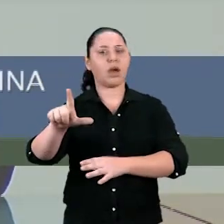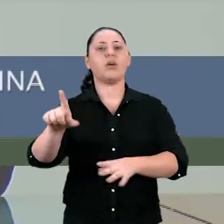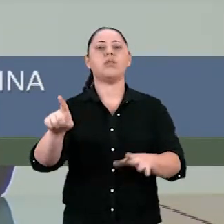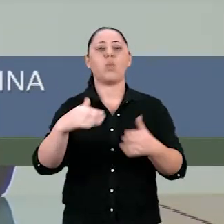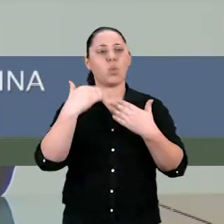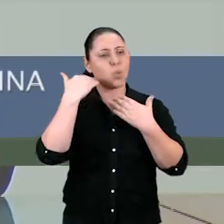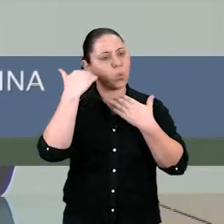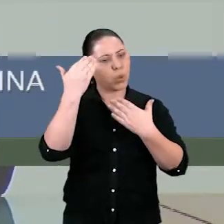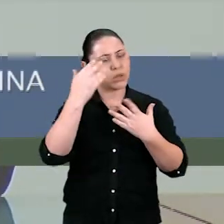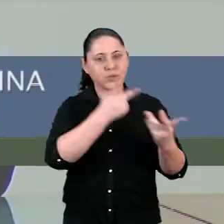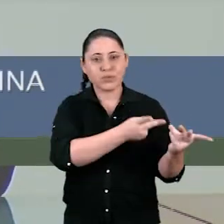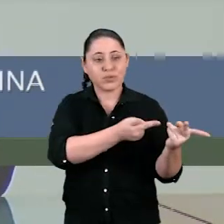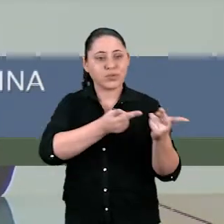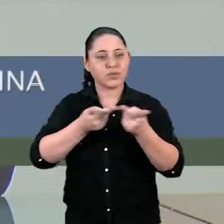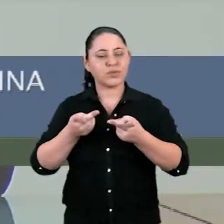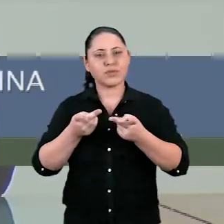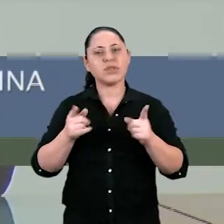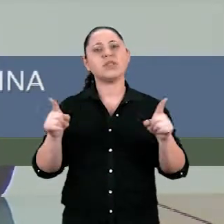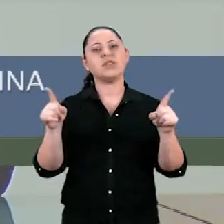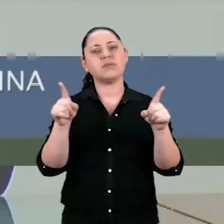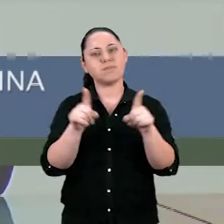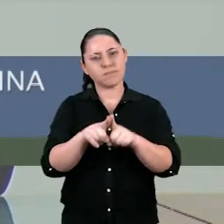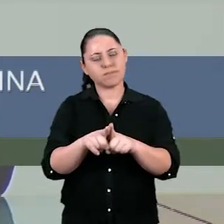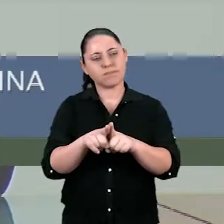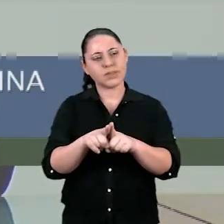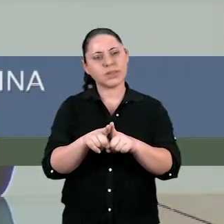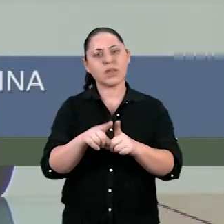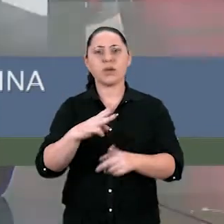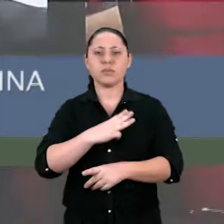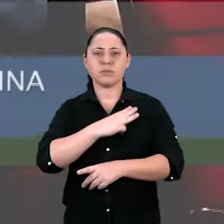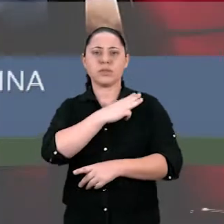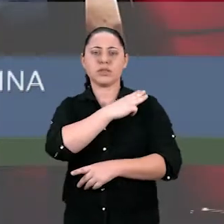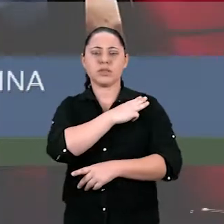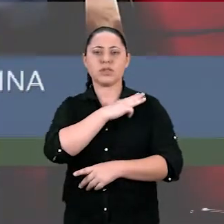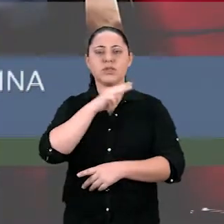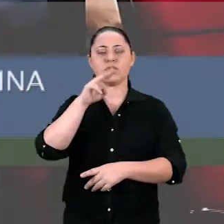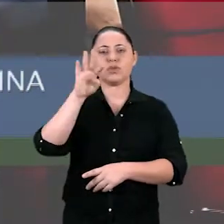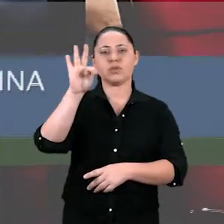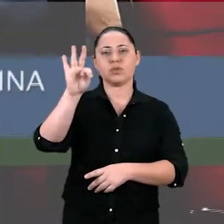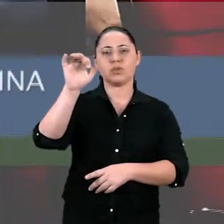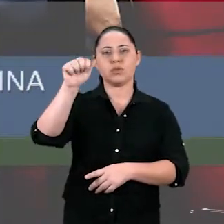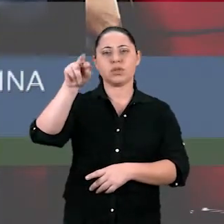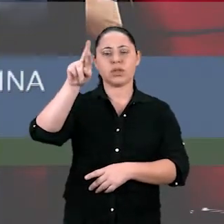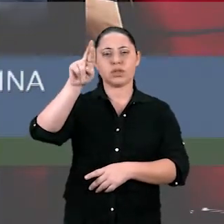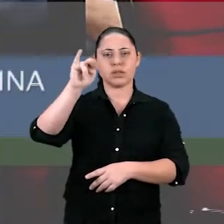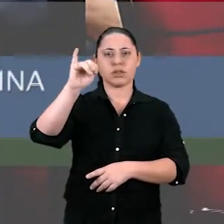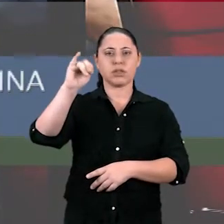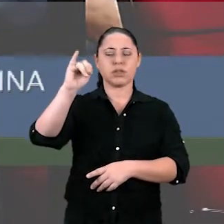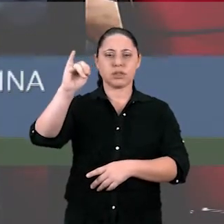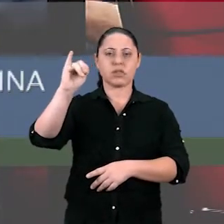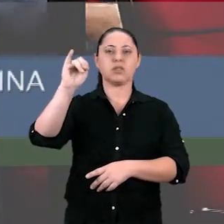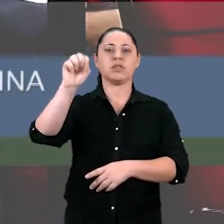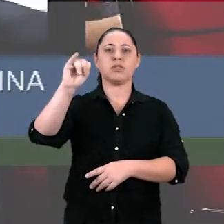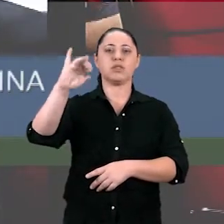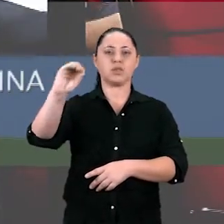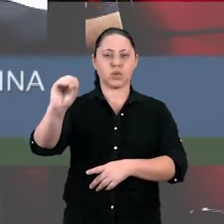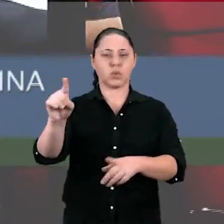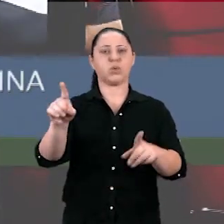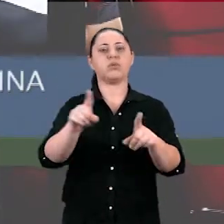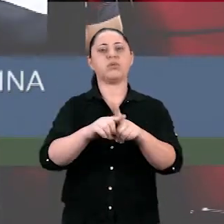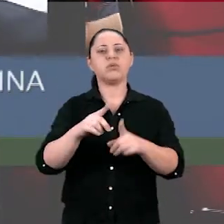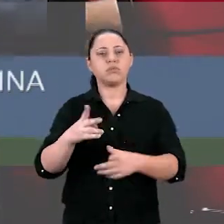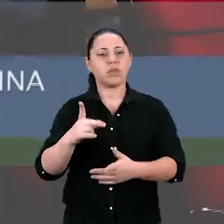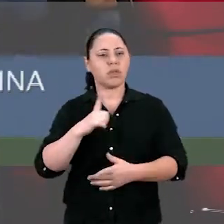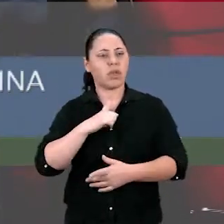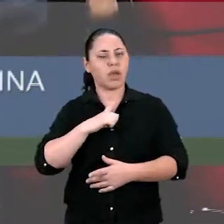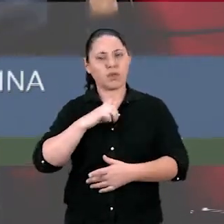agradeço o gentil convite, ao eminente ministro Tarcísio Vieira de Carvalho, a quem tive a honra